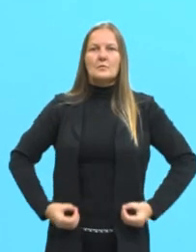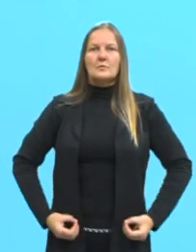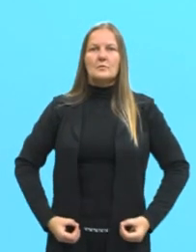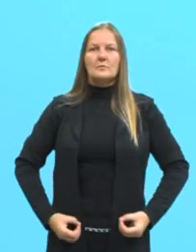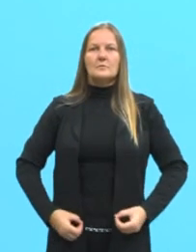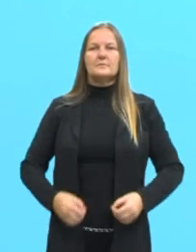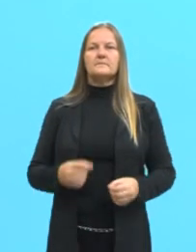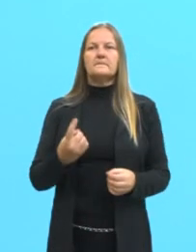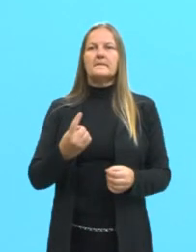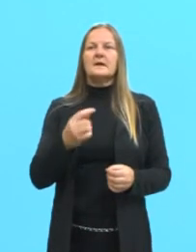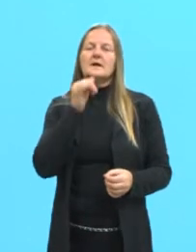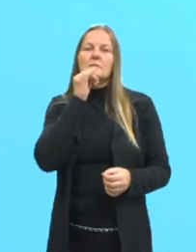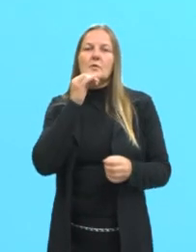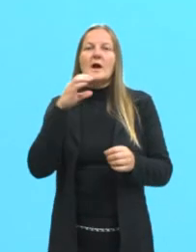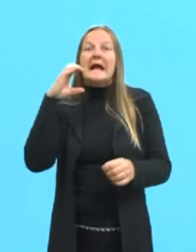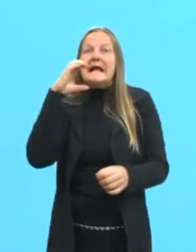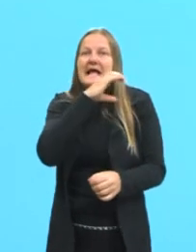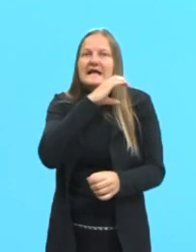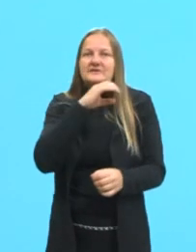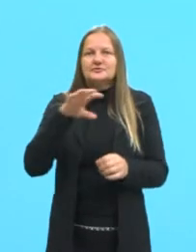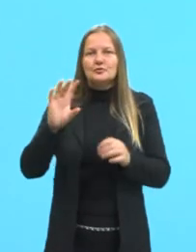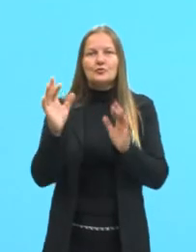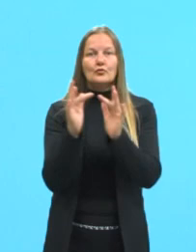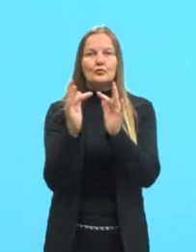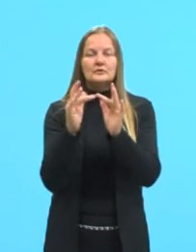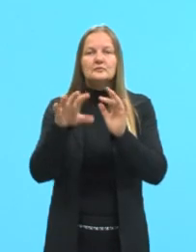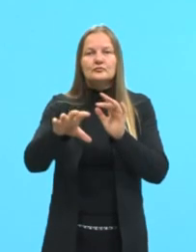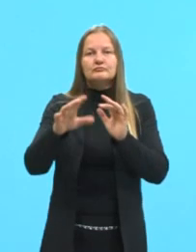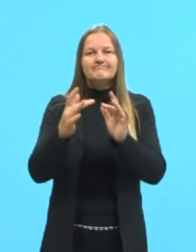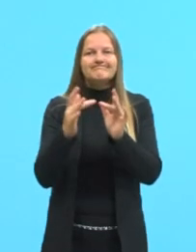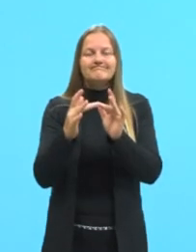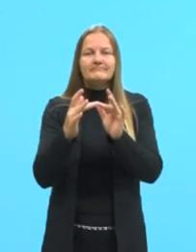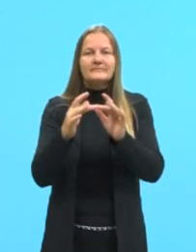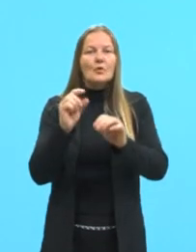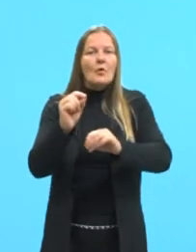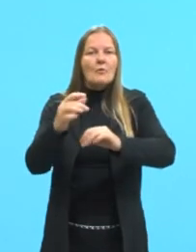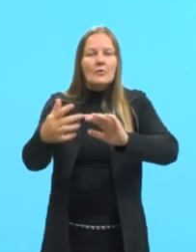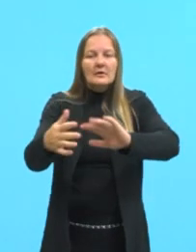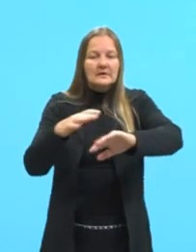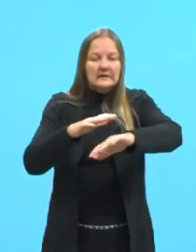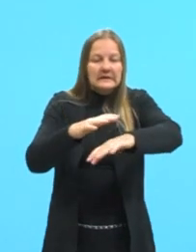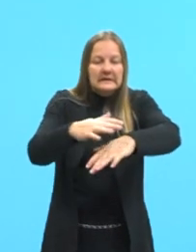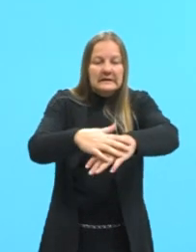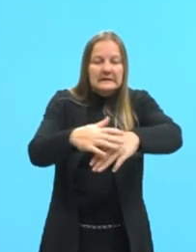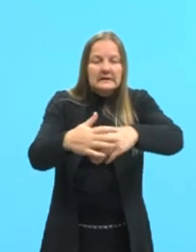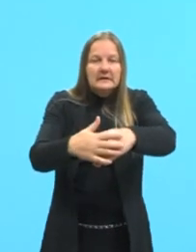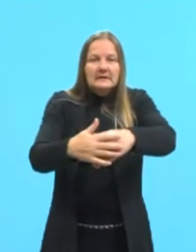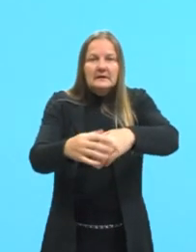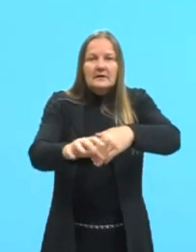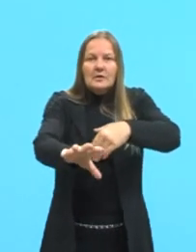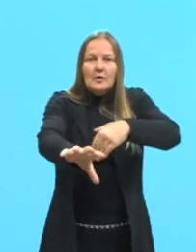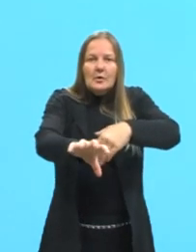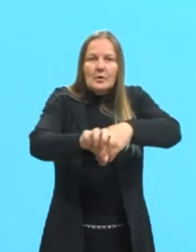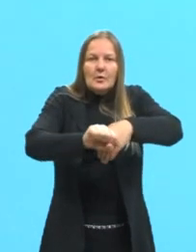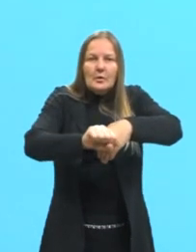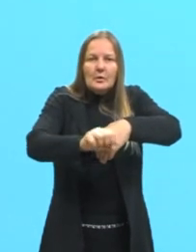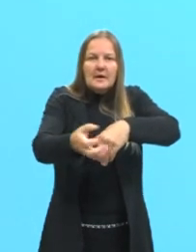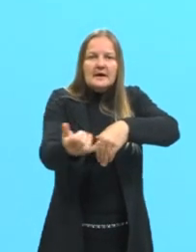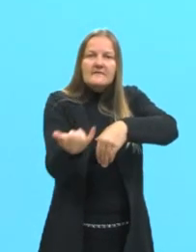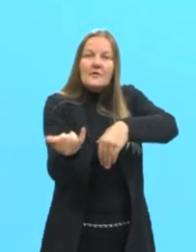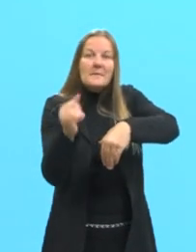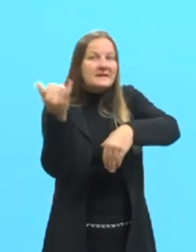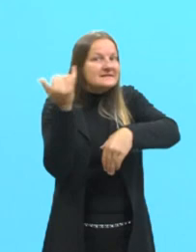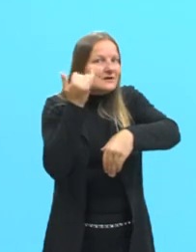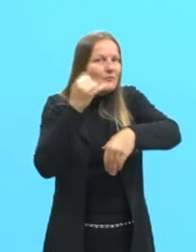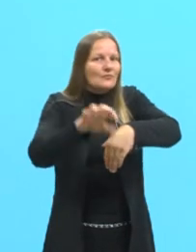tu põe a mão em algo quente uma algo afiado que te machuca a informação vem para os nervos periféricos